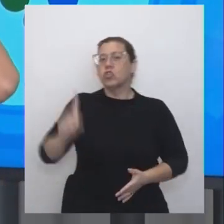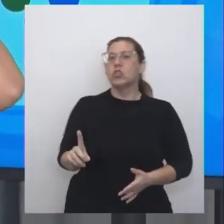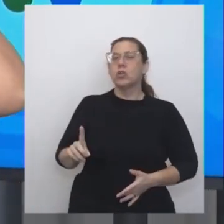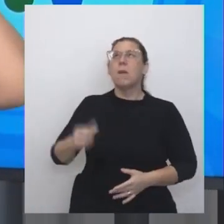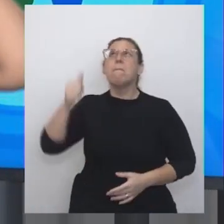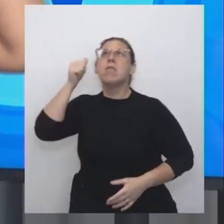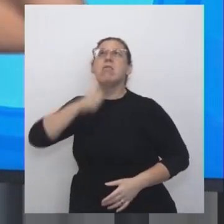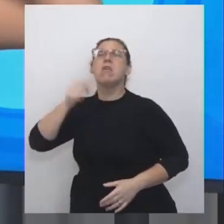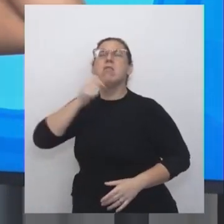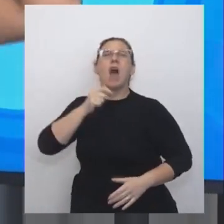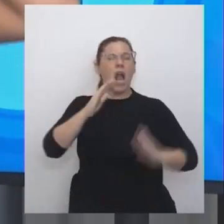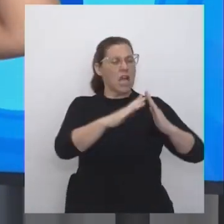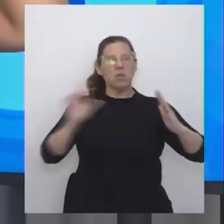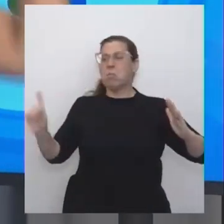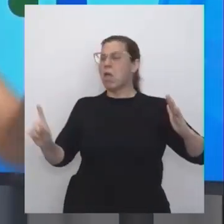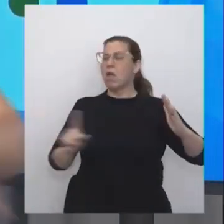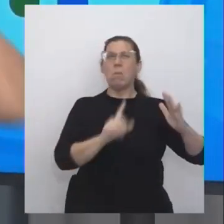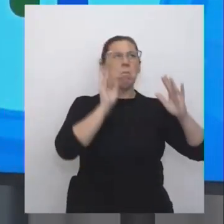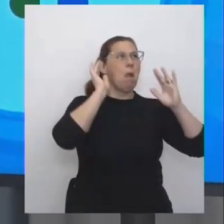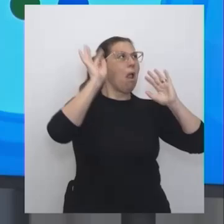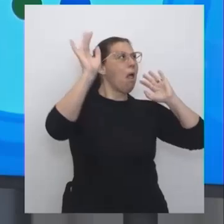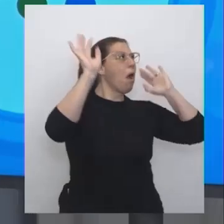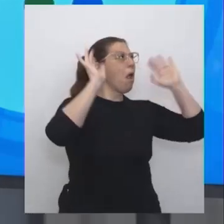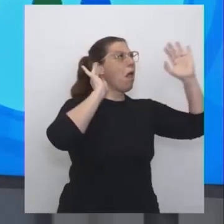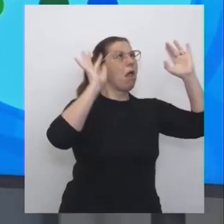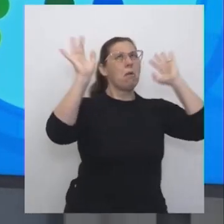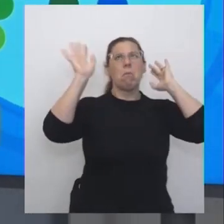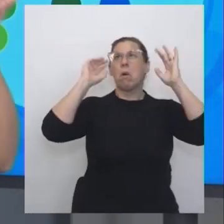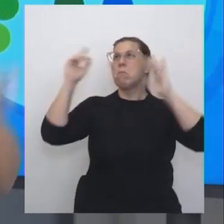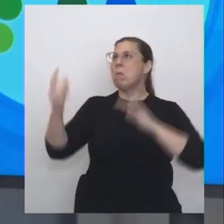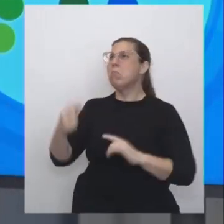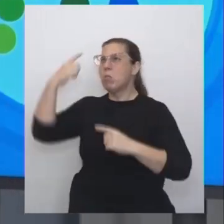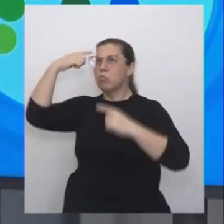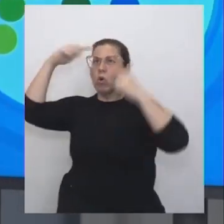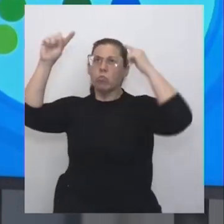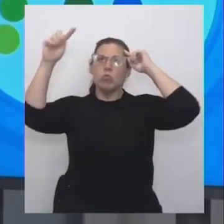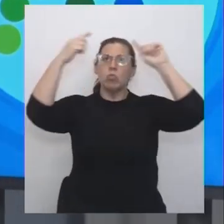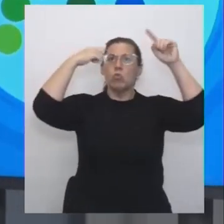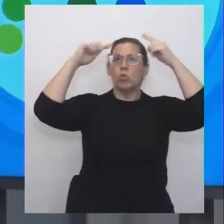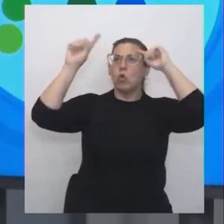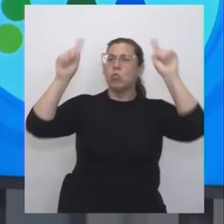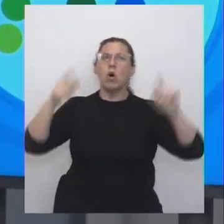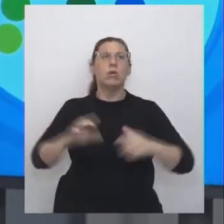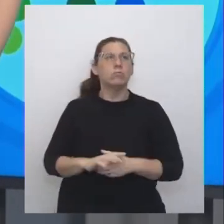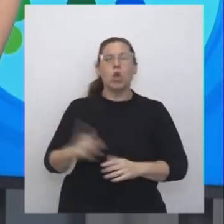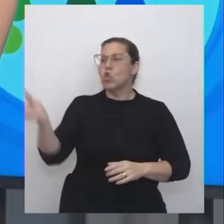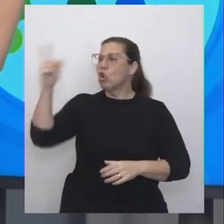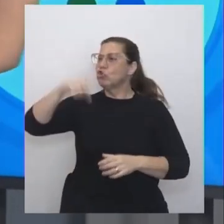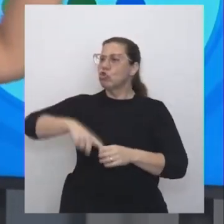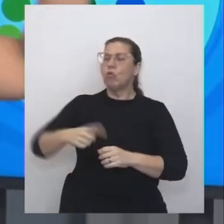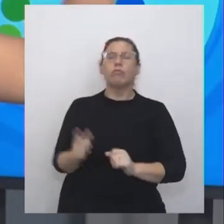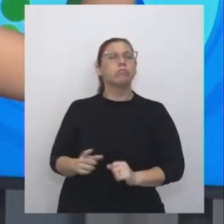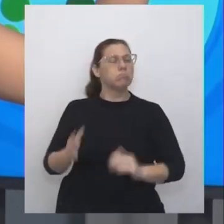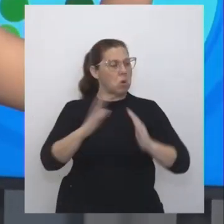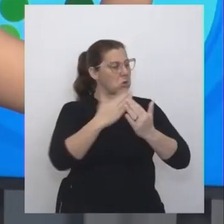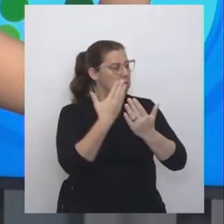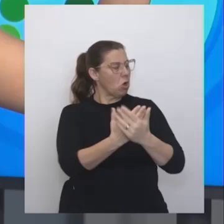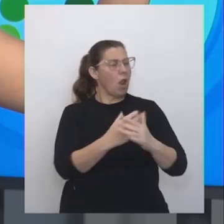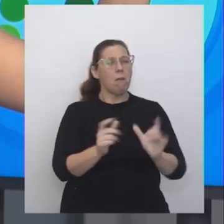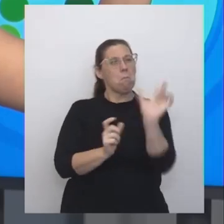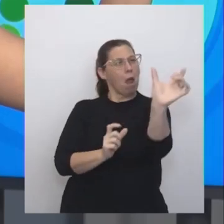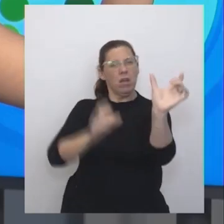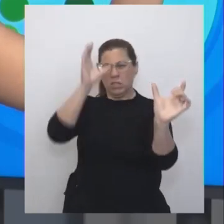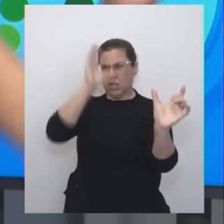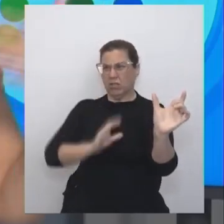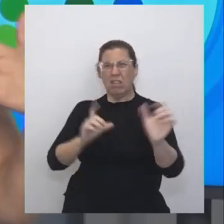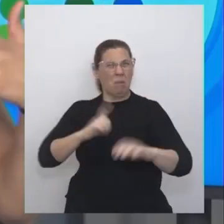a Joana, de 12 anos, voltou para casa pensando, as perguntas borbulhando na mente. No outro dia, de novo, no quadro, a palavra cidadão. E o professor também falou em uma tal